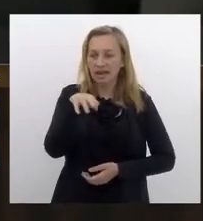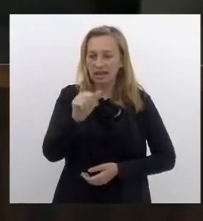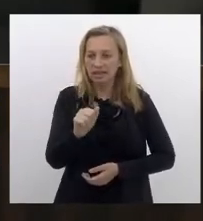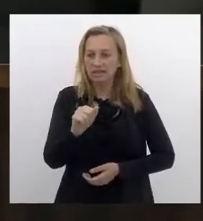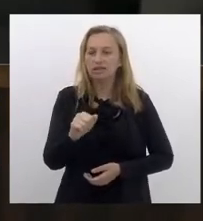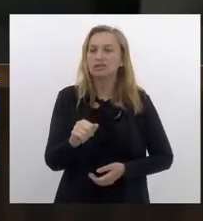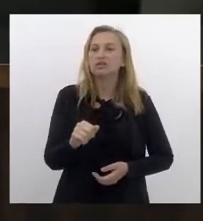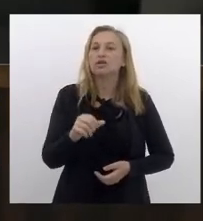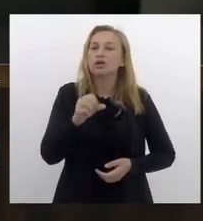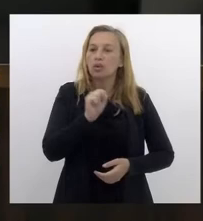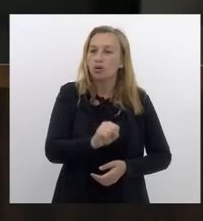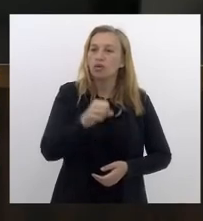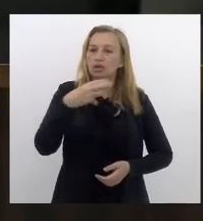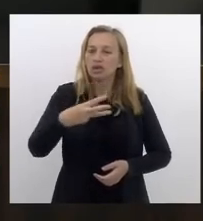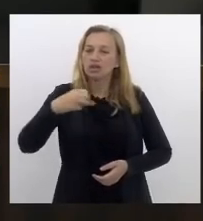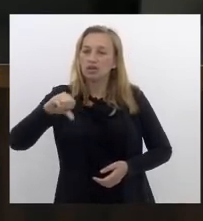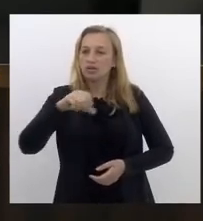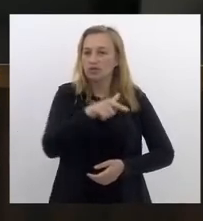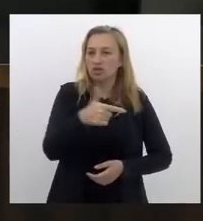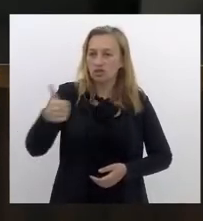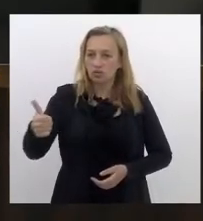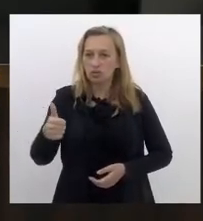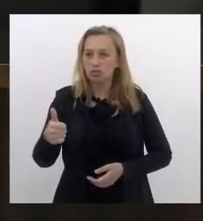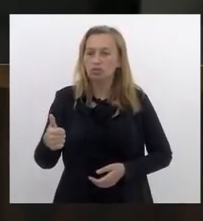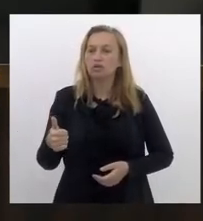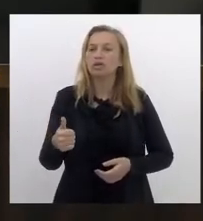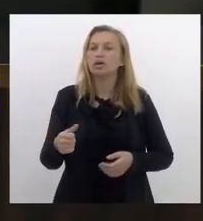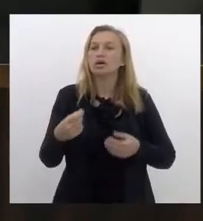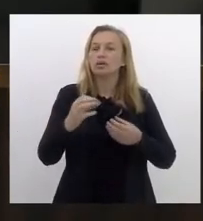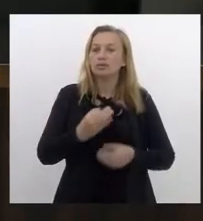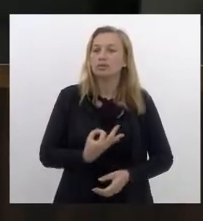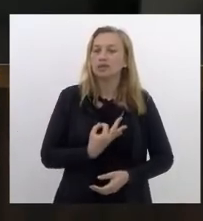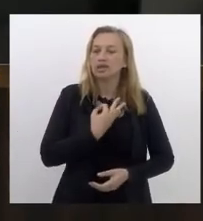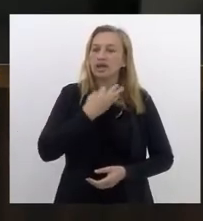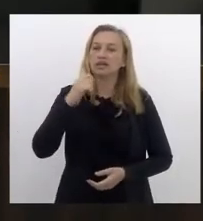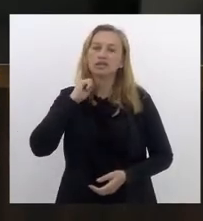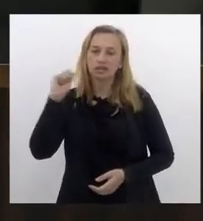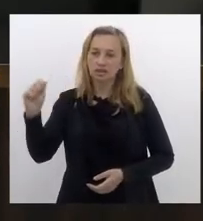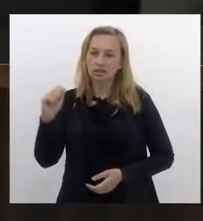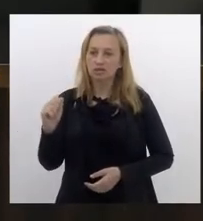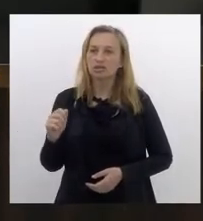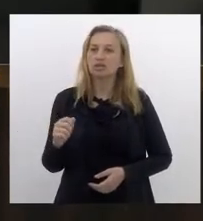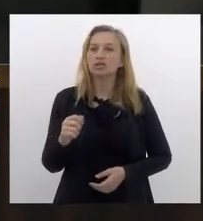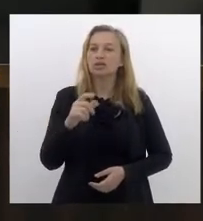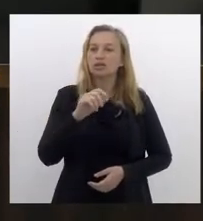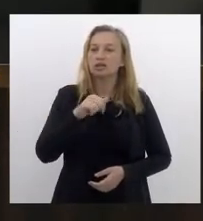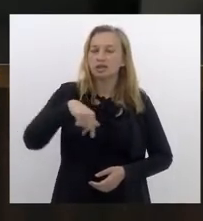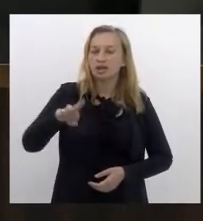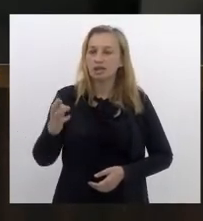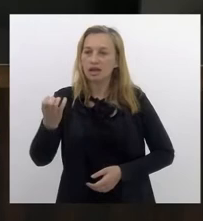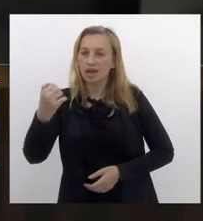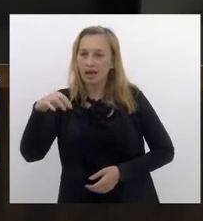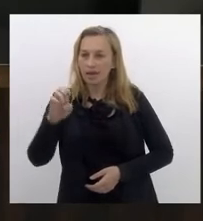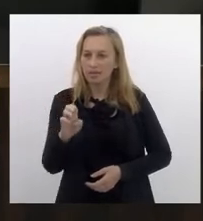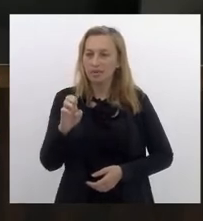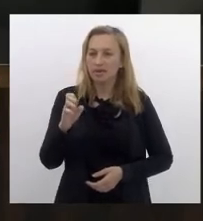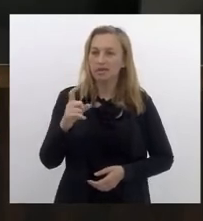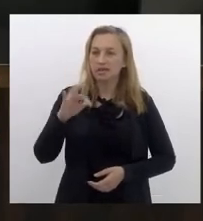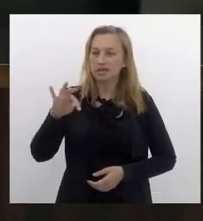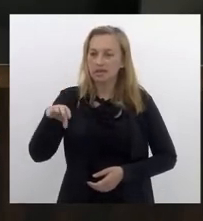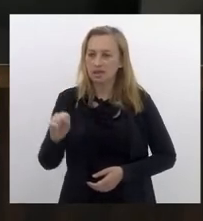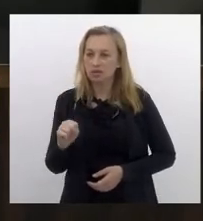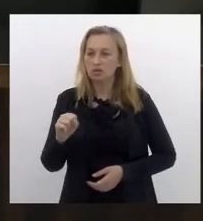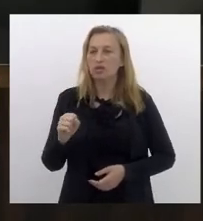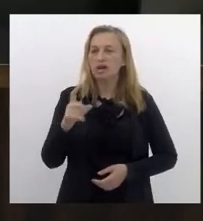Projeto de resolução 839/21 que concede medalha Tiradentes e respectivo diploma ao senhor Guilherme Ademilson dos Anjos Santos,